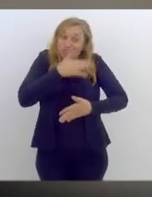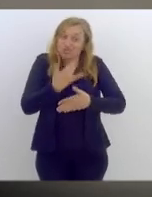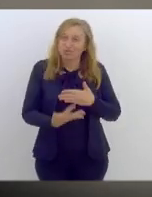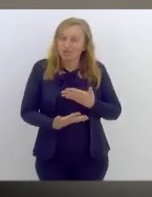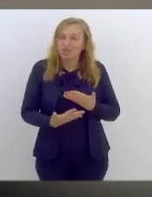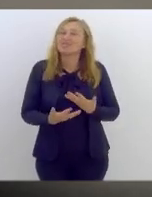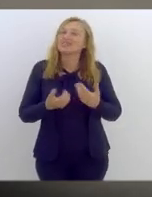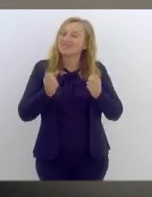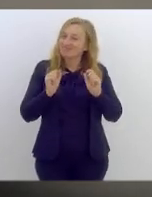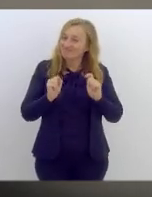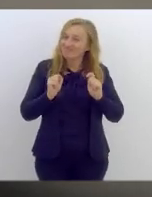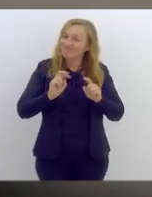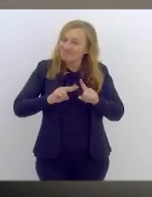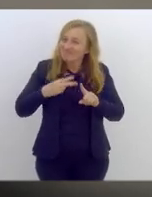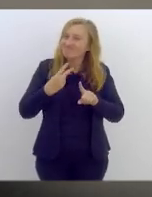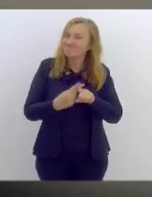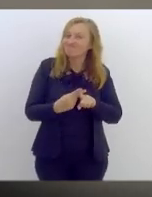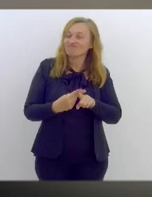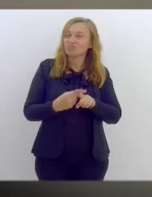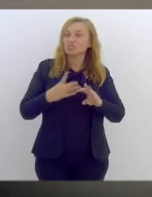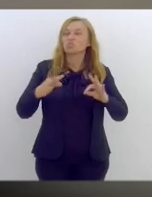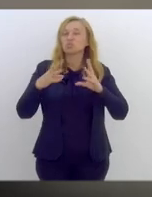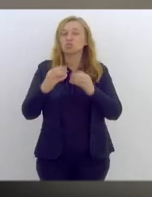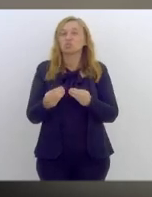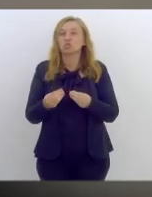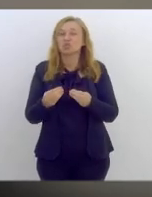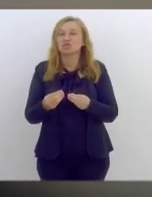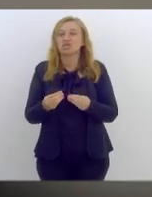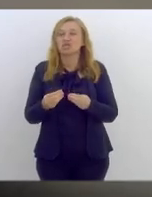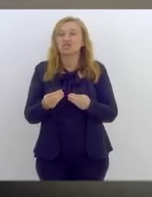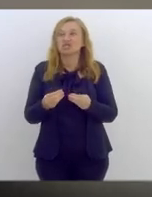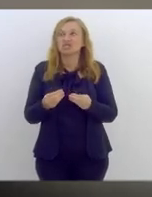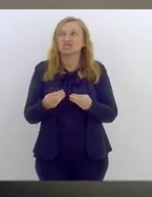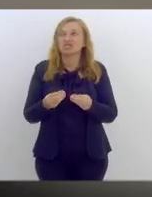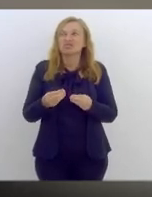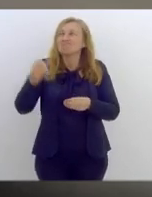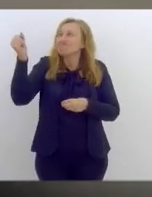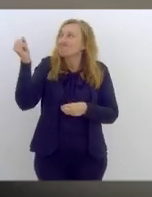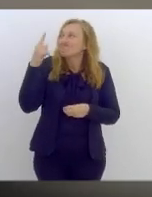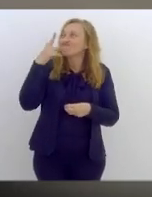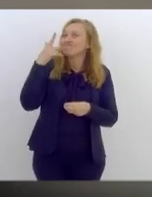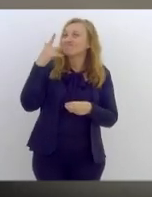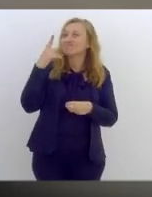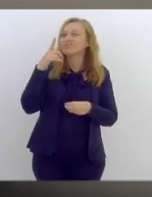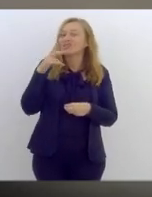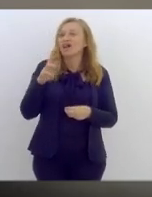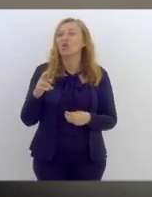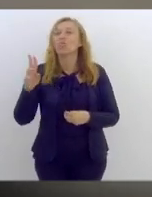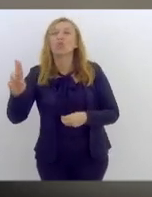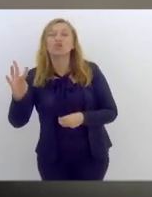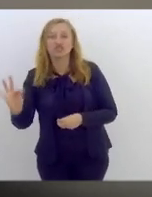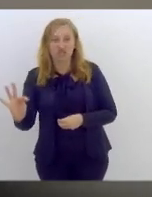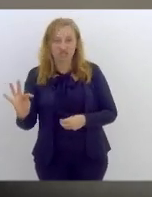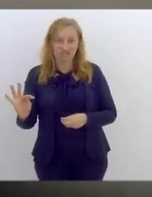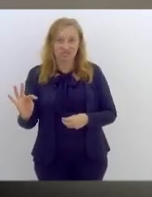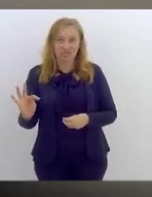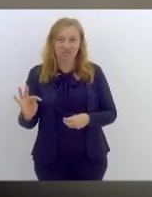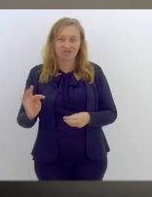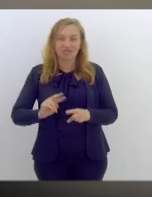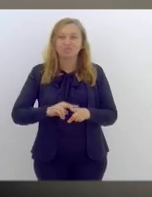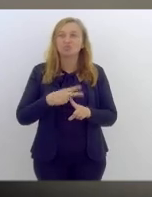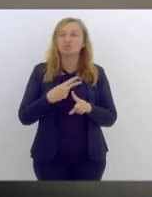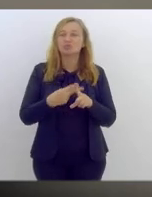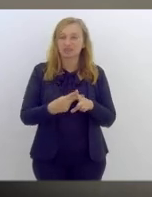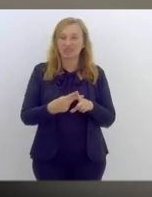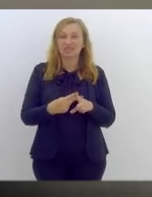espero que a gente multiplique todas essas, tudo que nos inspira em Ruth de Souza, que a gente